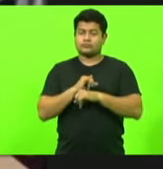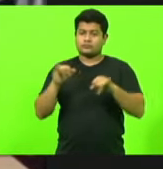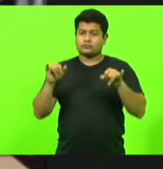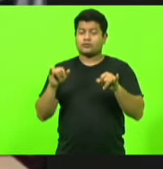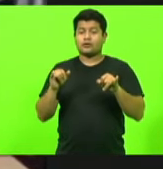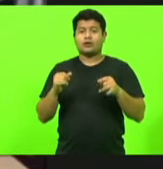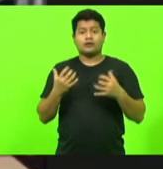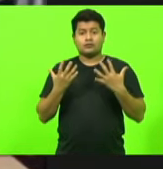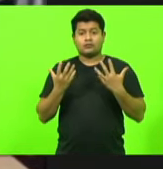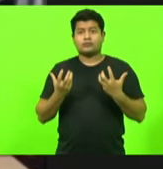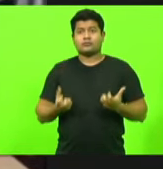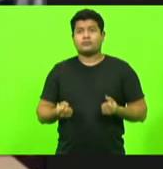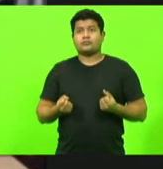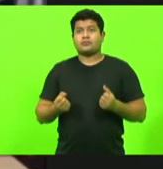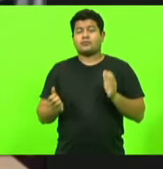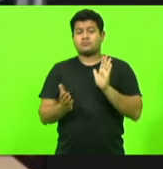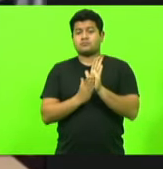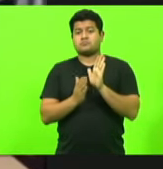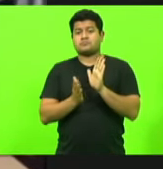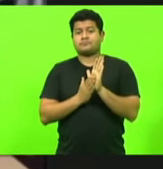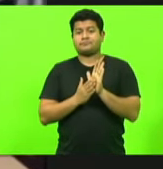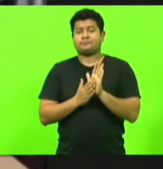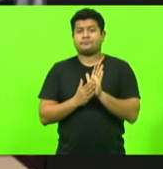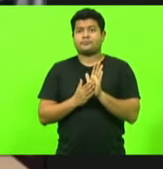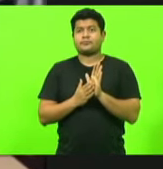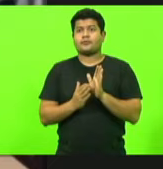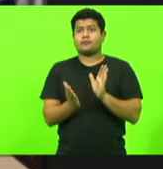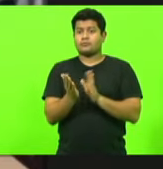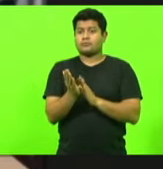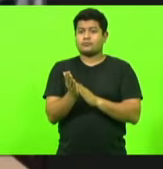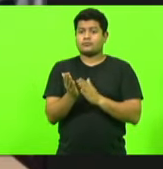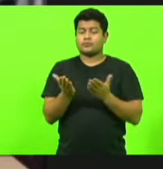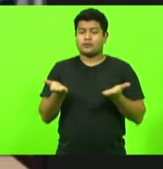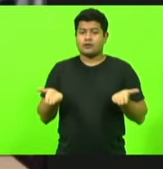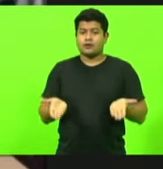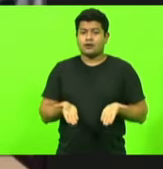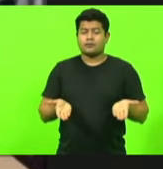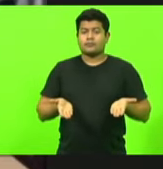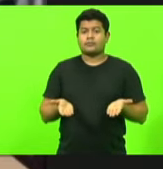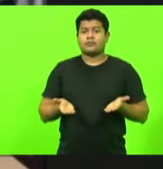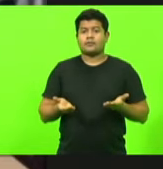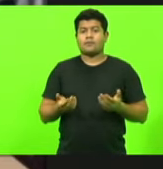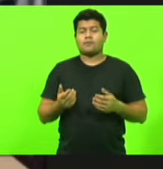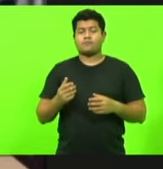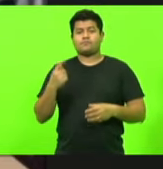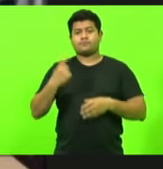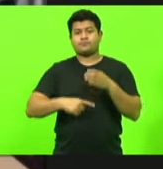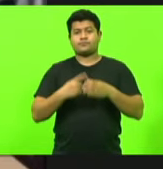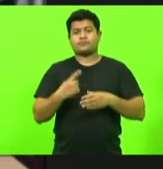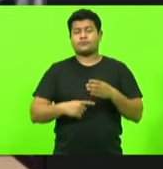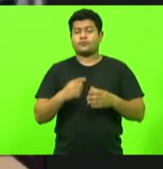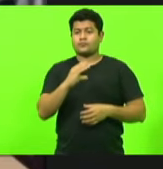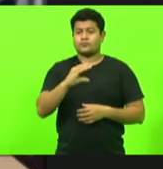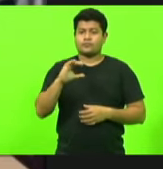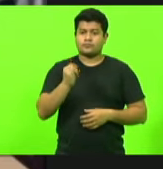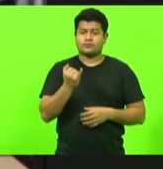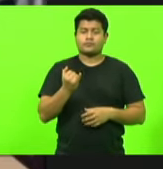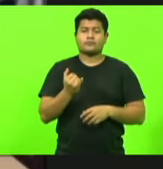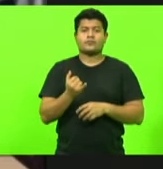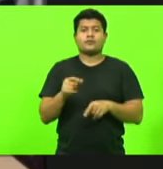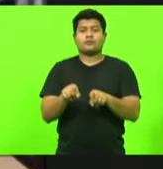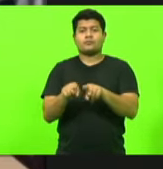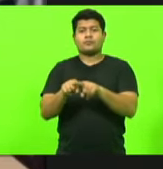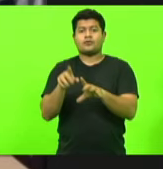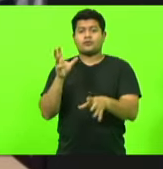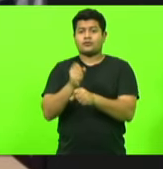a essa proposição e parabenizar também esta casa, Comissão de Justiça, Comissão de Finanças, pela agilidade